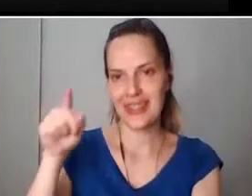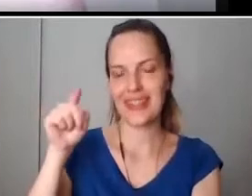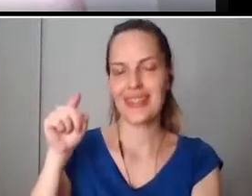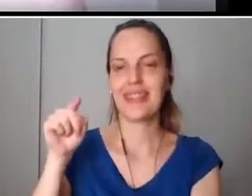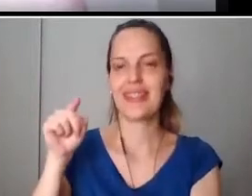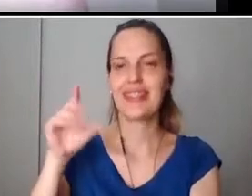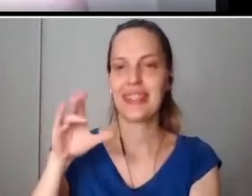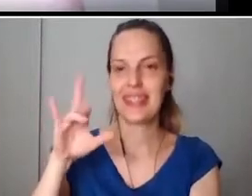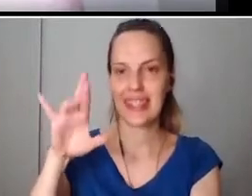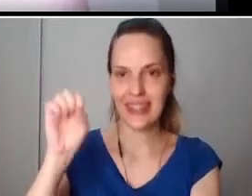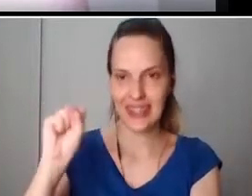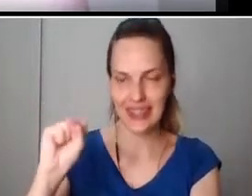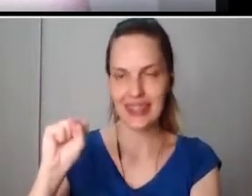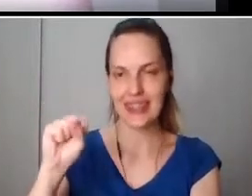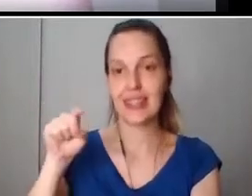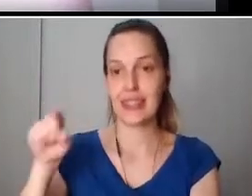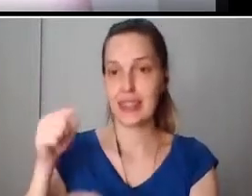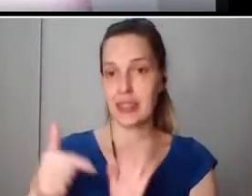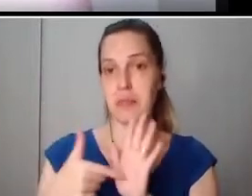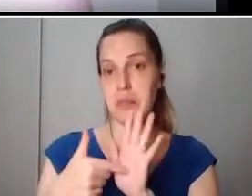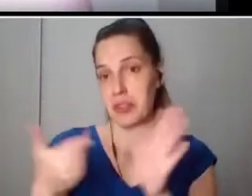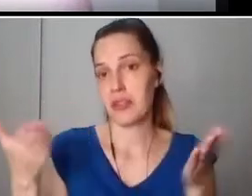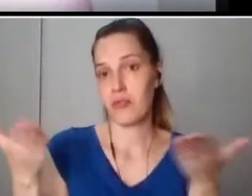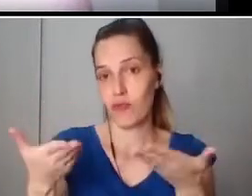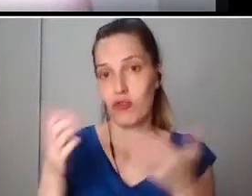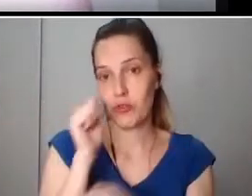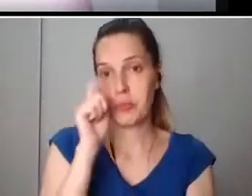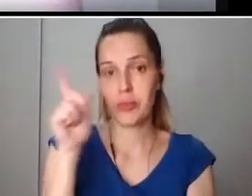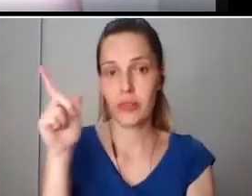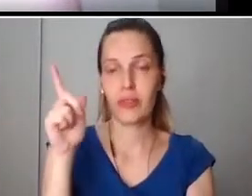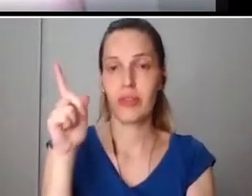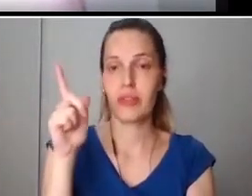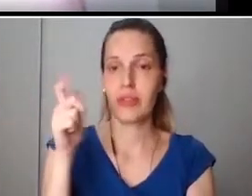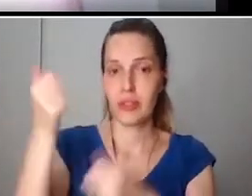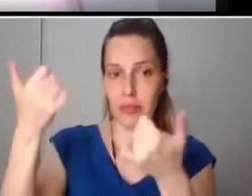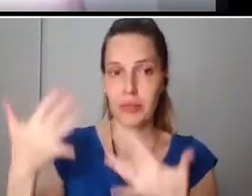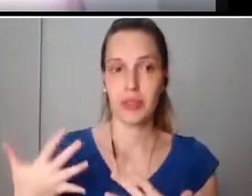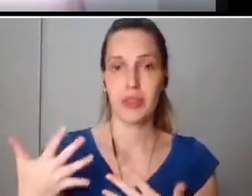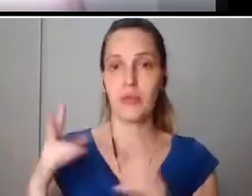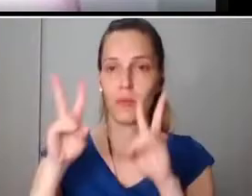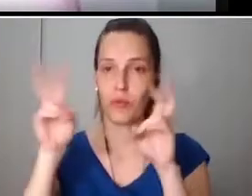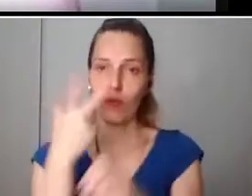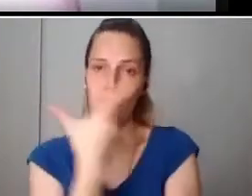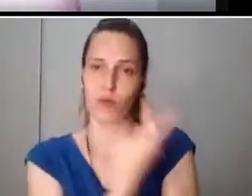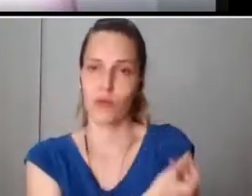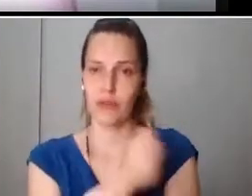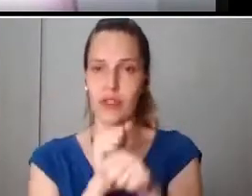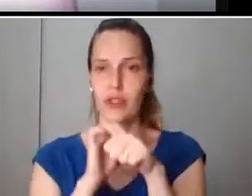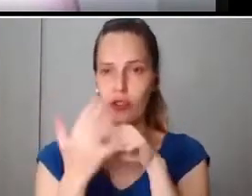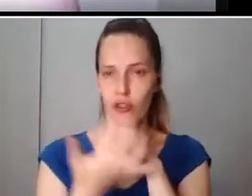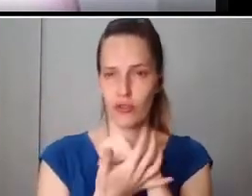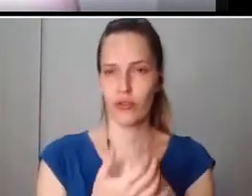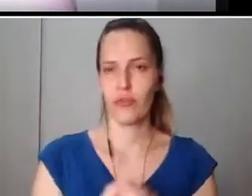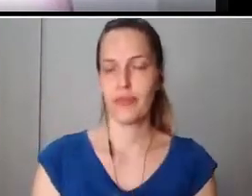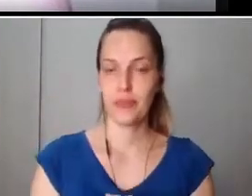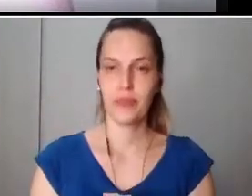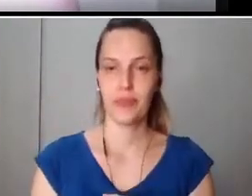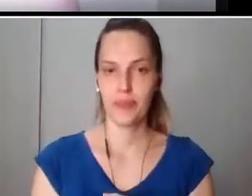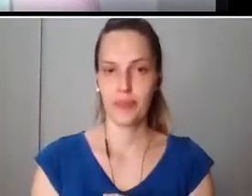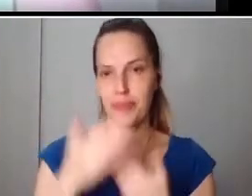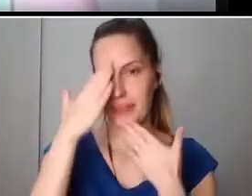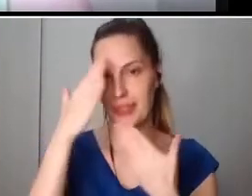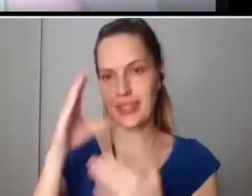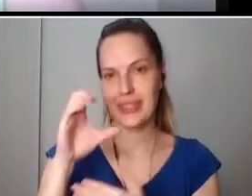na manhã de hoje, então, ela vai nos falar a respeito das vacinas para a Covid. Obrigada, Cris, por estar